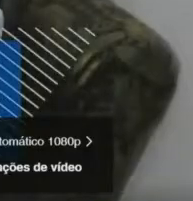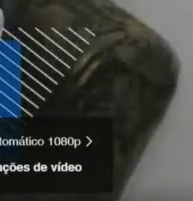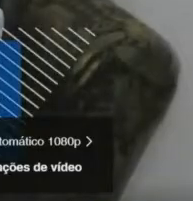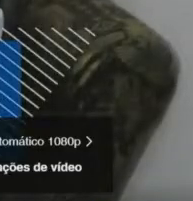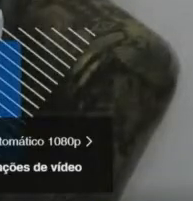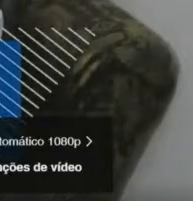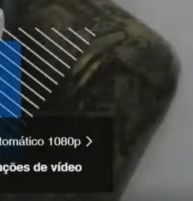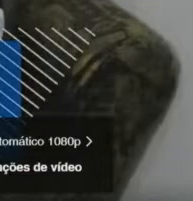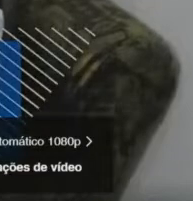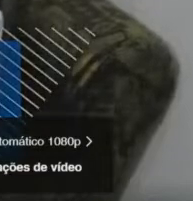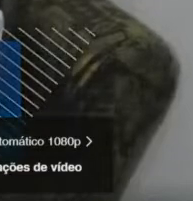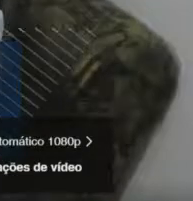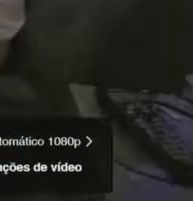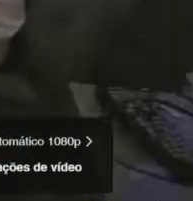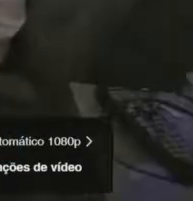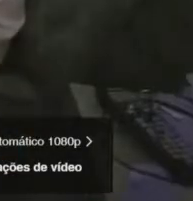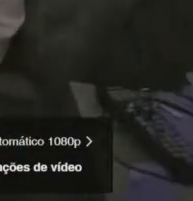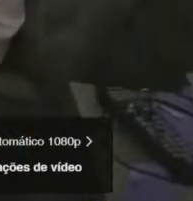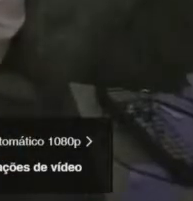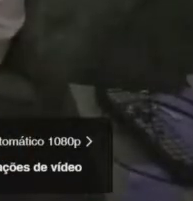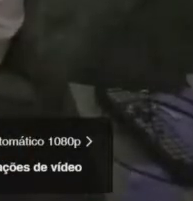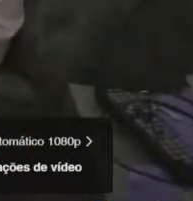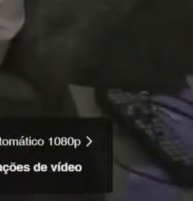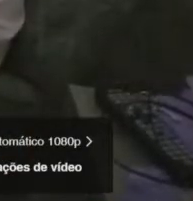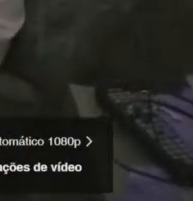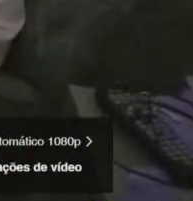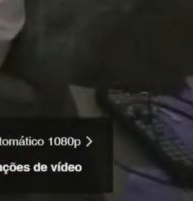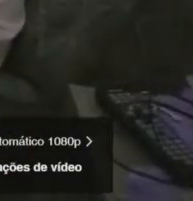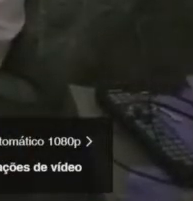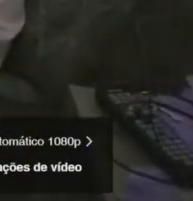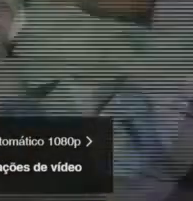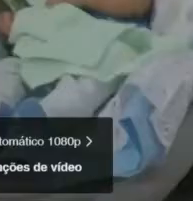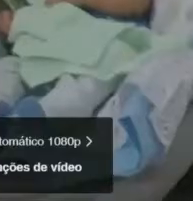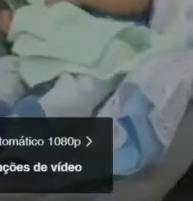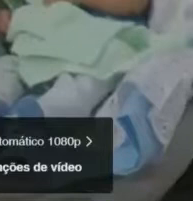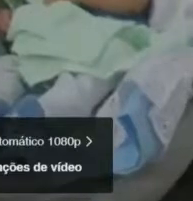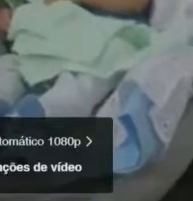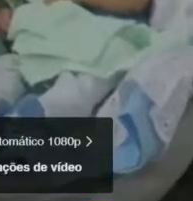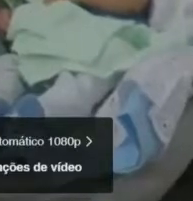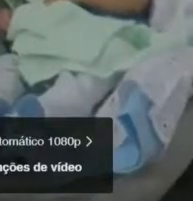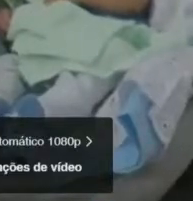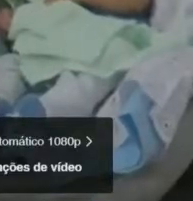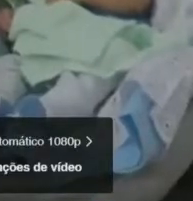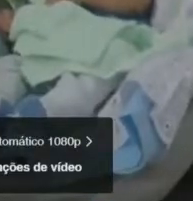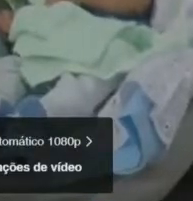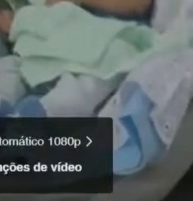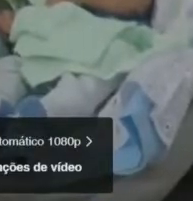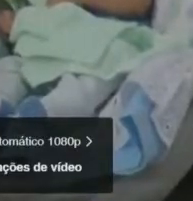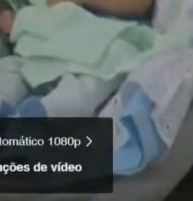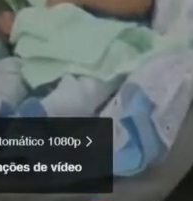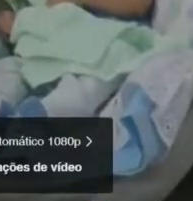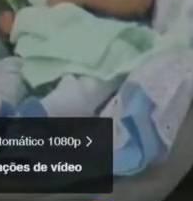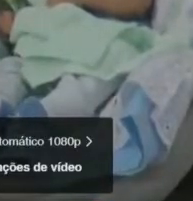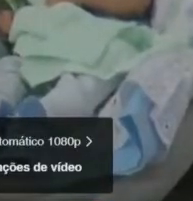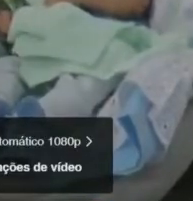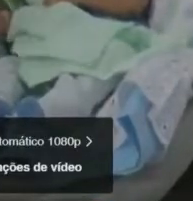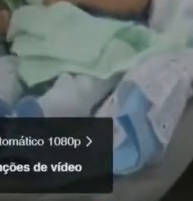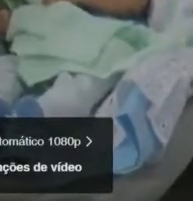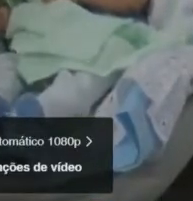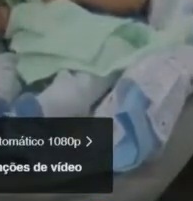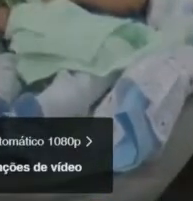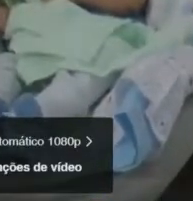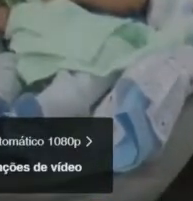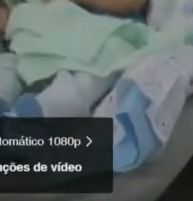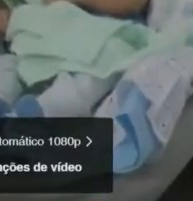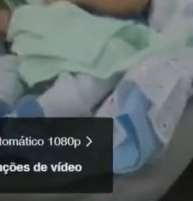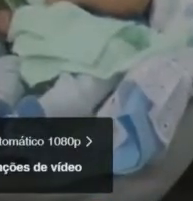tinha UTI aqui em Rio do Sul. Se ele ficar mais 1 ou 2 dias na sua barriga, ele vai morrer. Aí quando foi umas 2 horas da madrugada, eu tava internada no